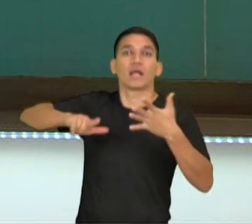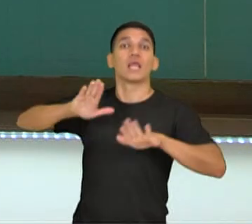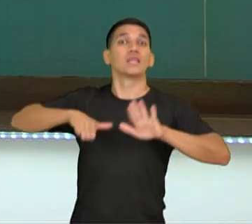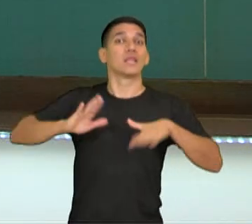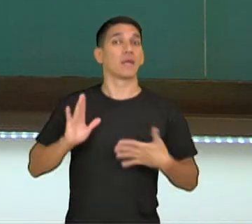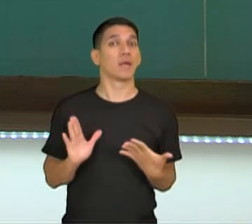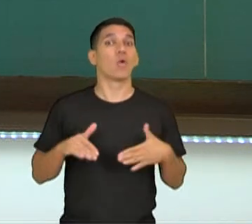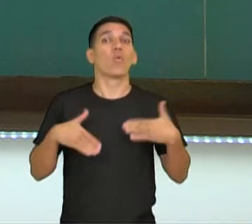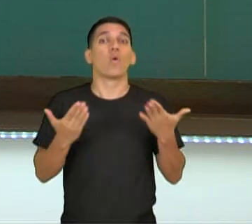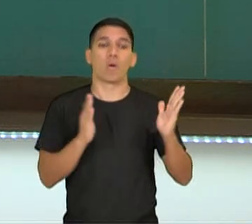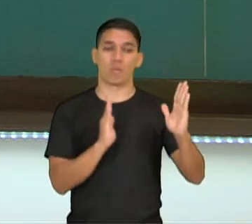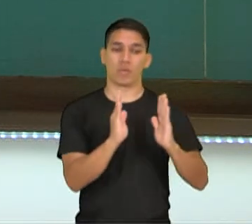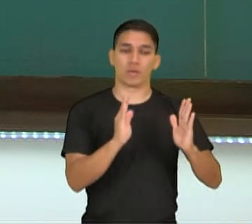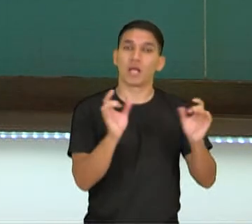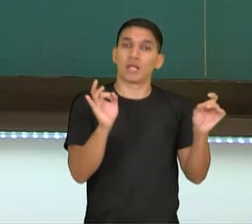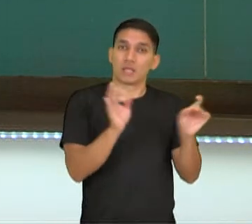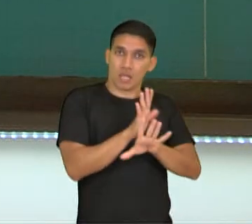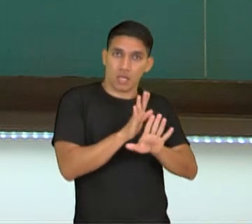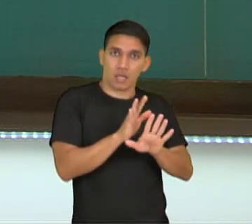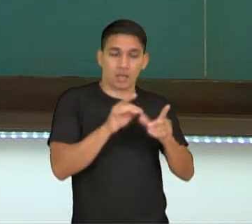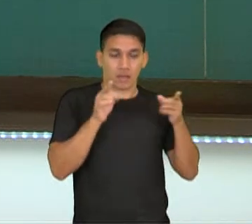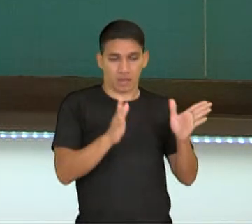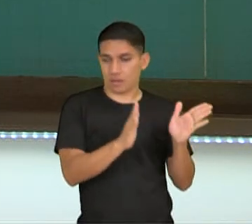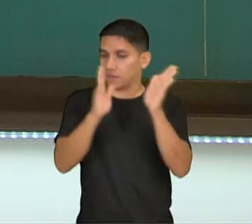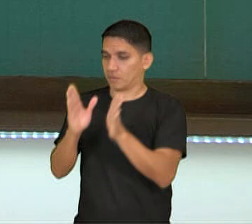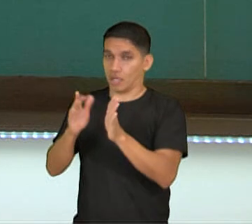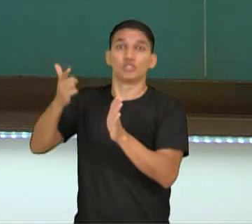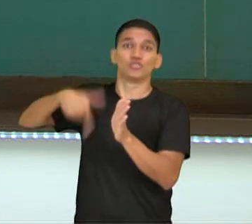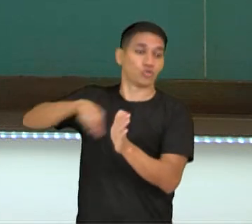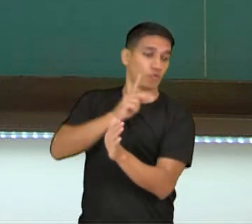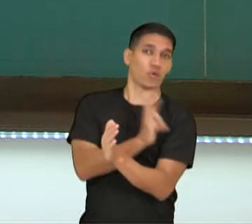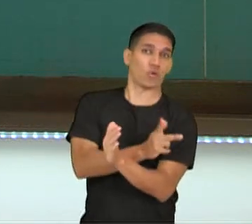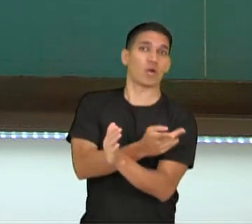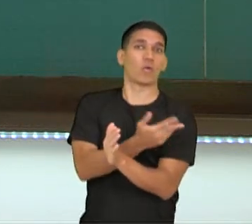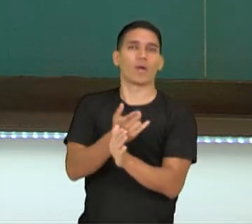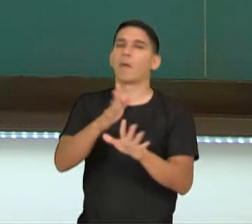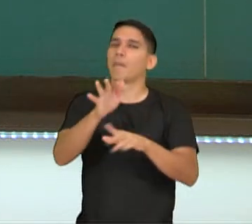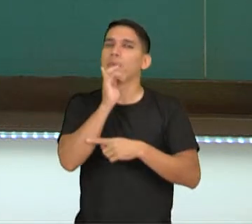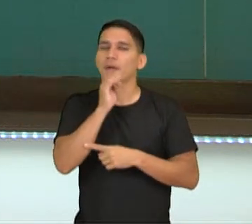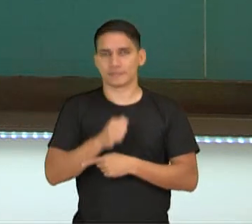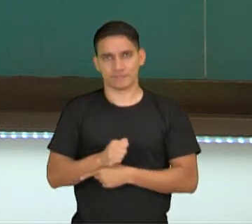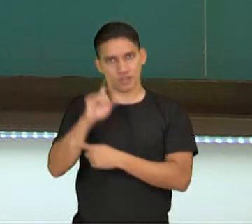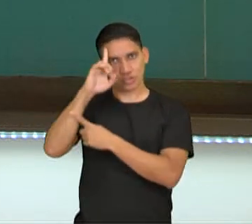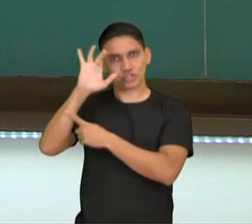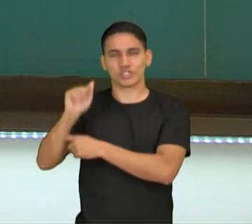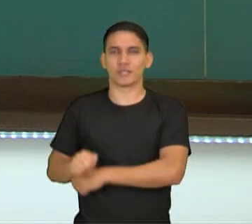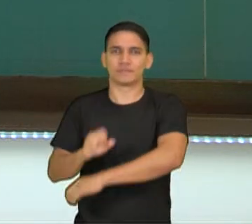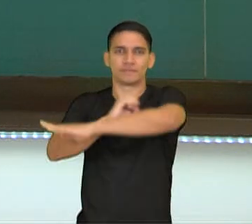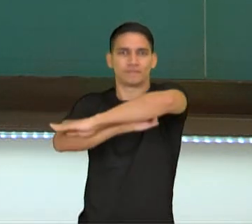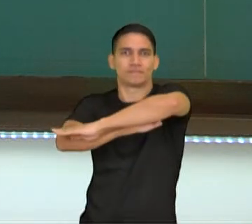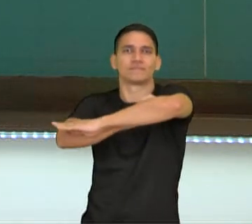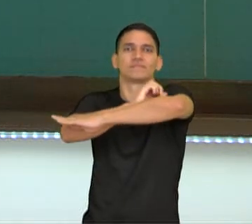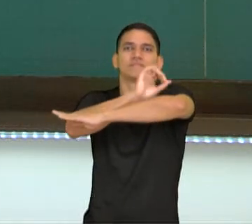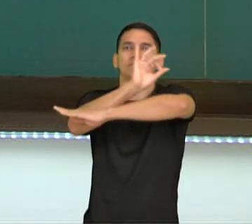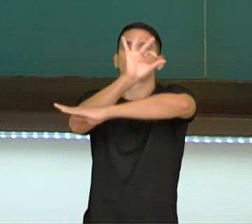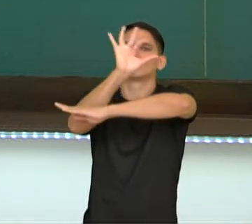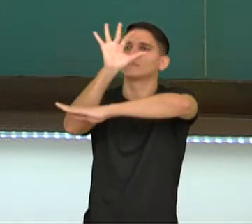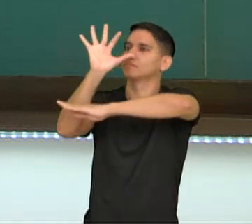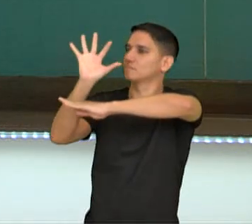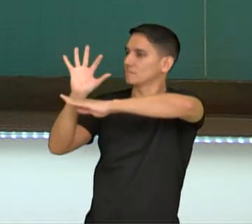de cada período. Acabou um período, se repete. Por exemplo, o nosso dia, Todos os dias, amanhece, vem a